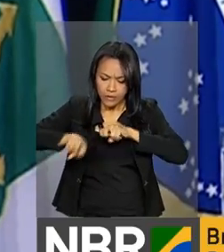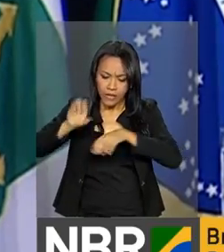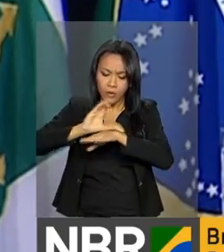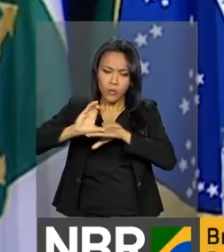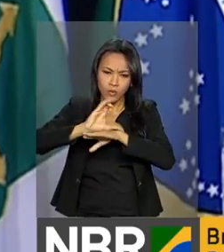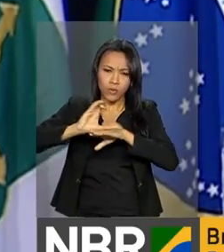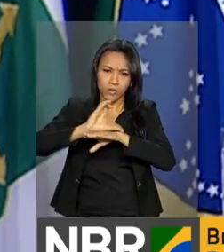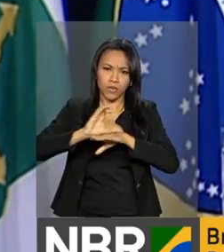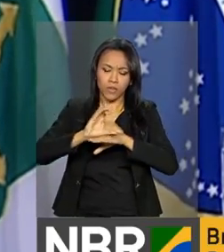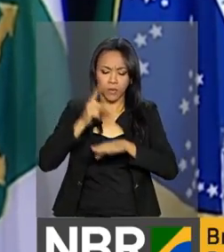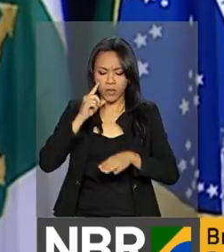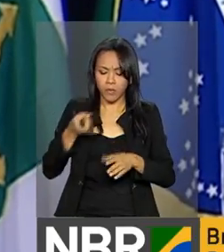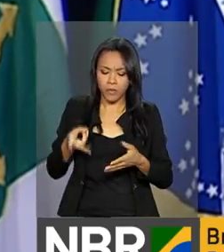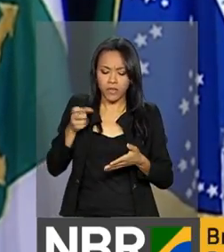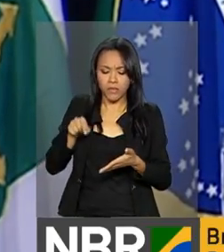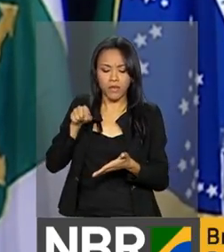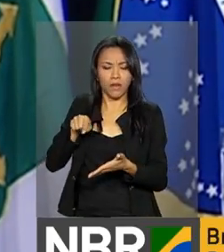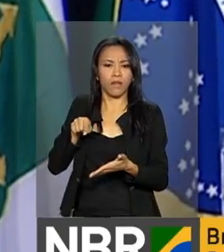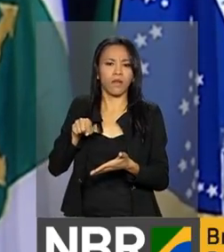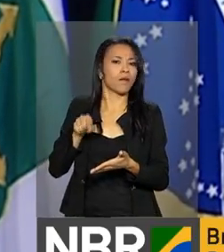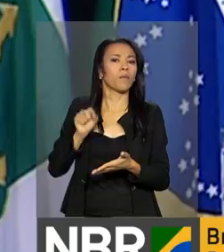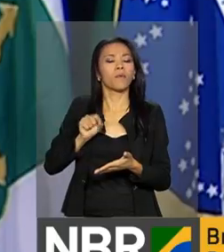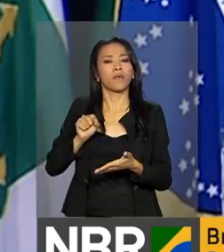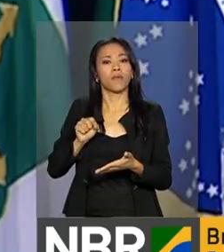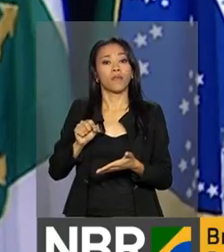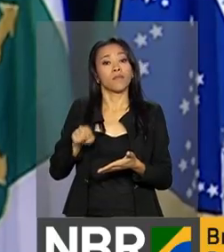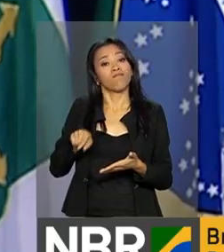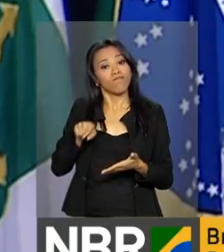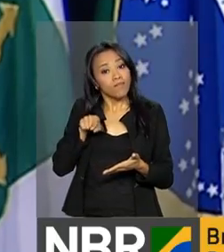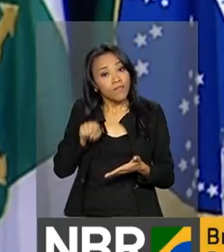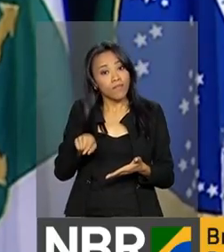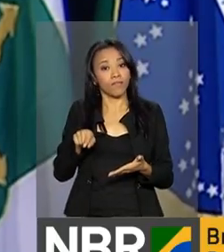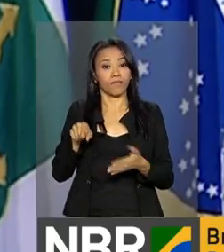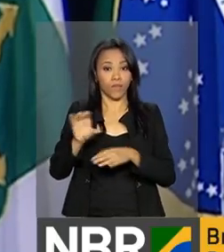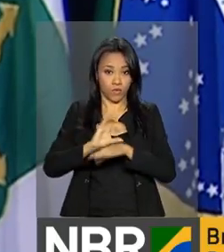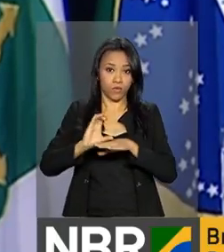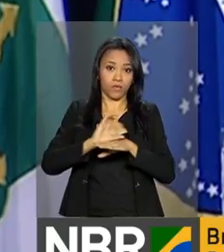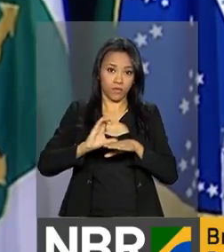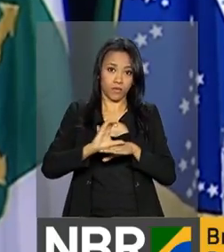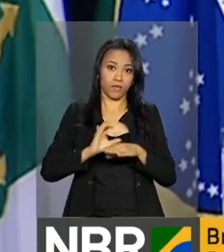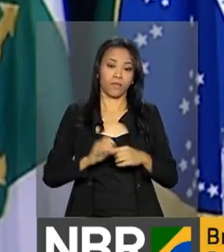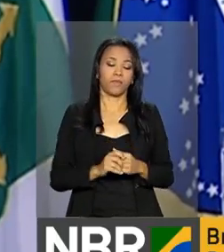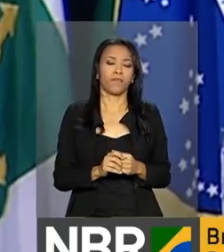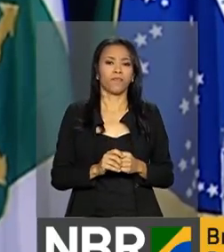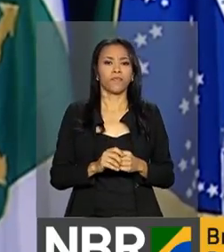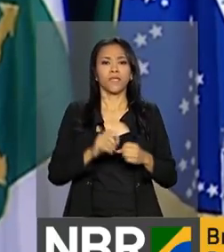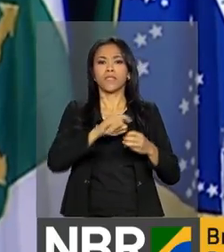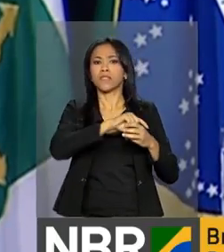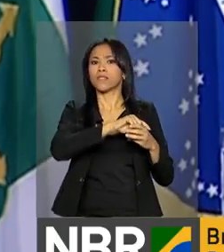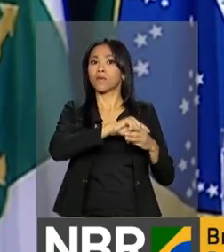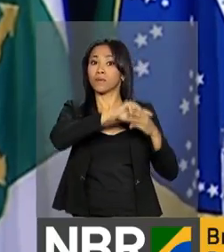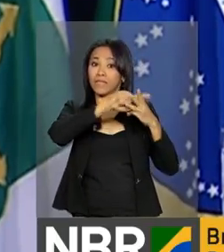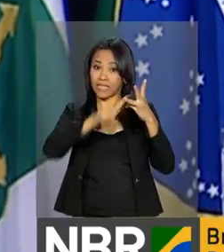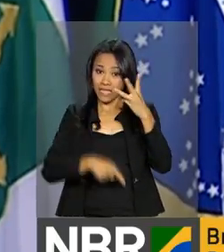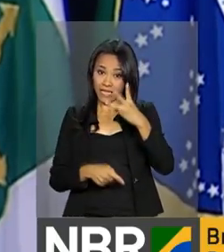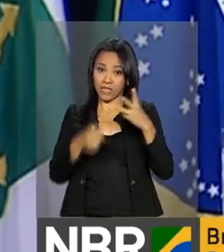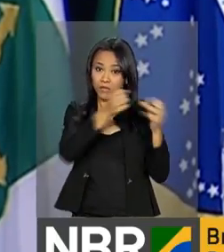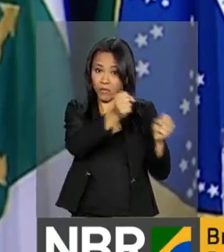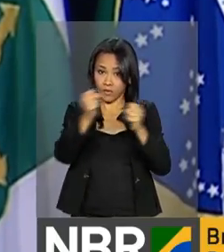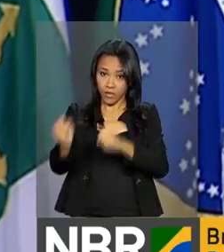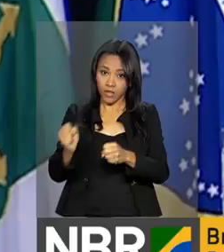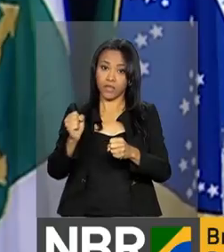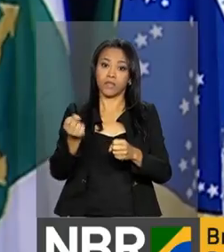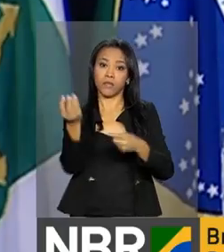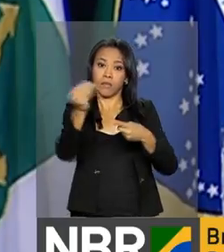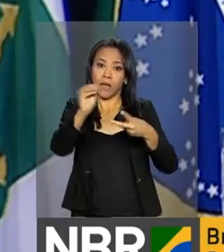e verifiquei que na verdade a são três os poderes nominados na constituição